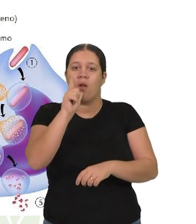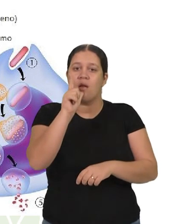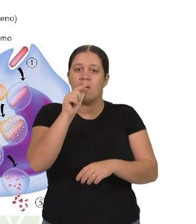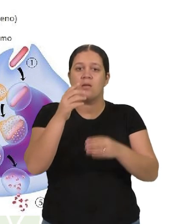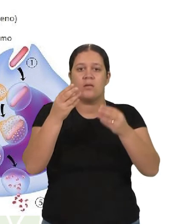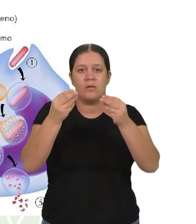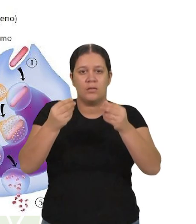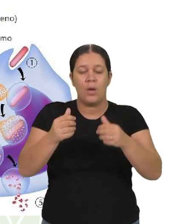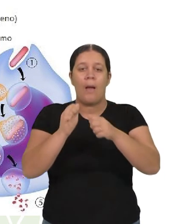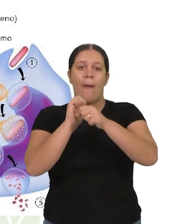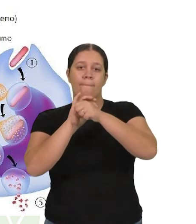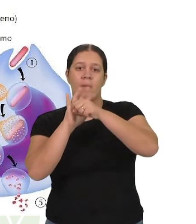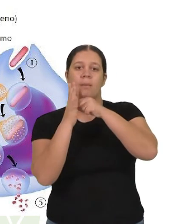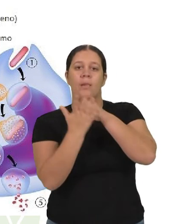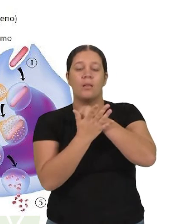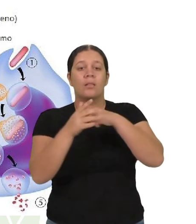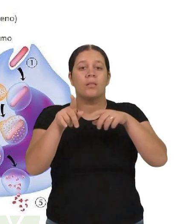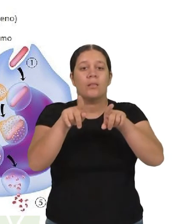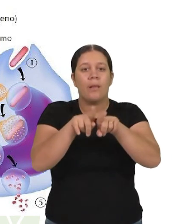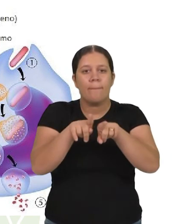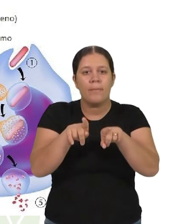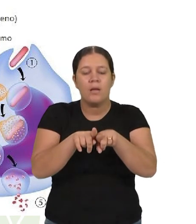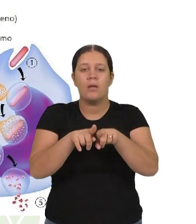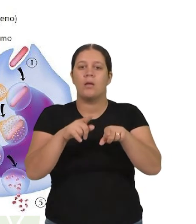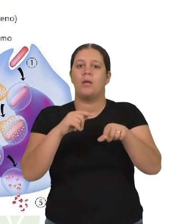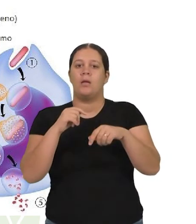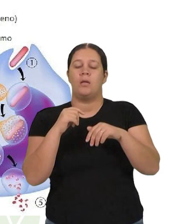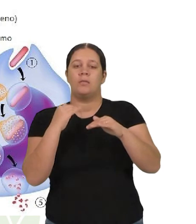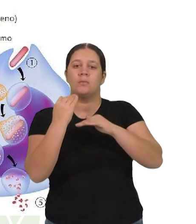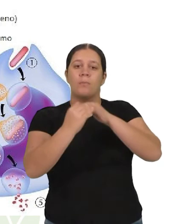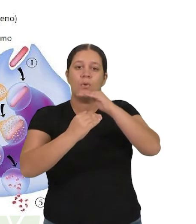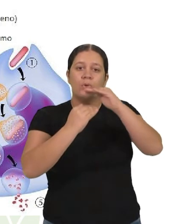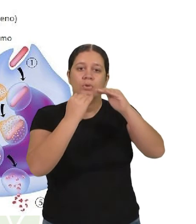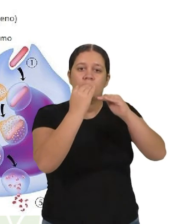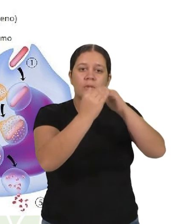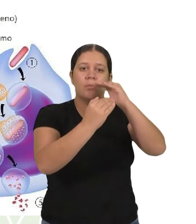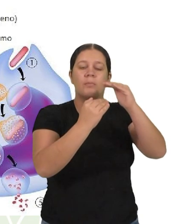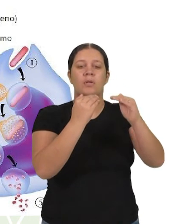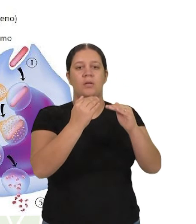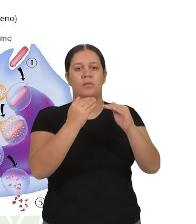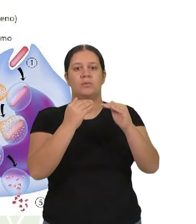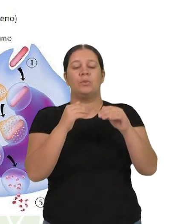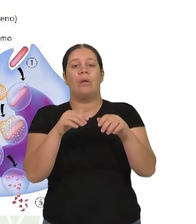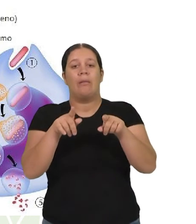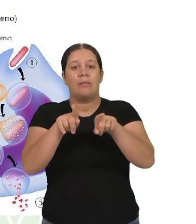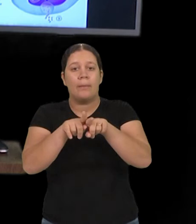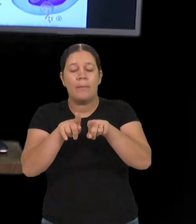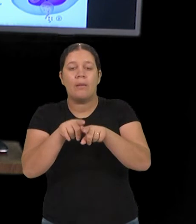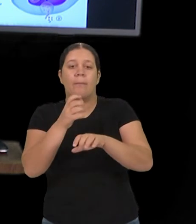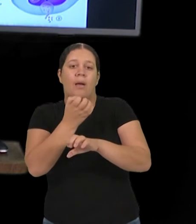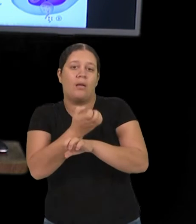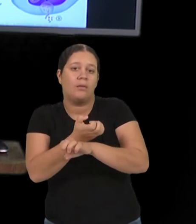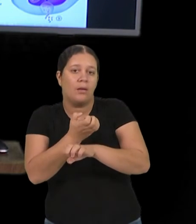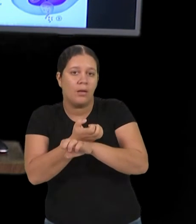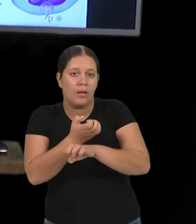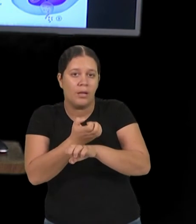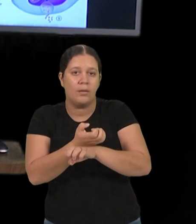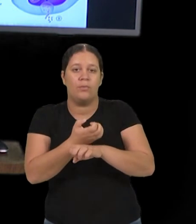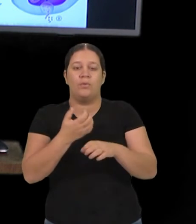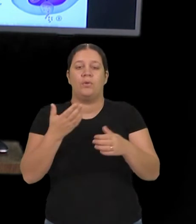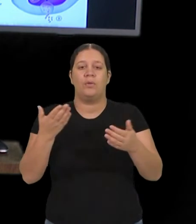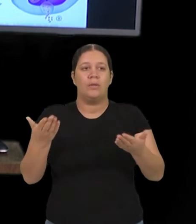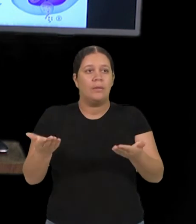materiais líquidos. A membrana vai ter esse processo também, essa função também de englobar materiais. Então, você vai ter, sei